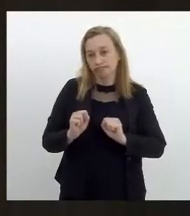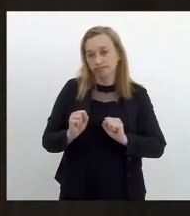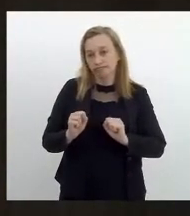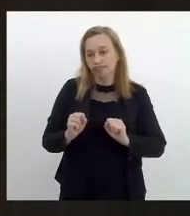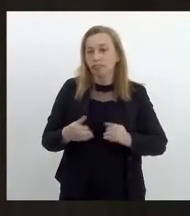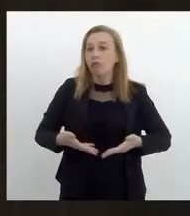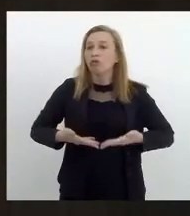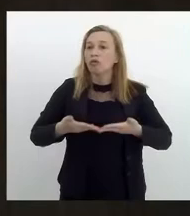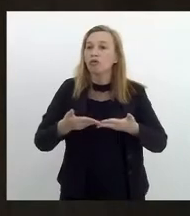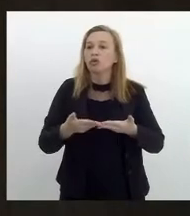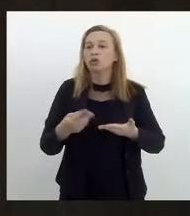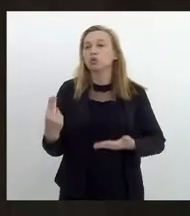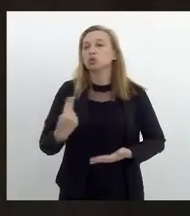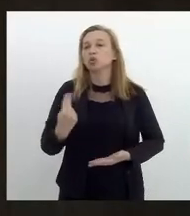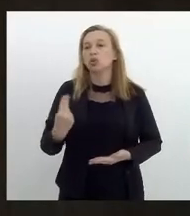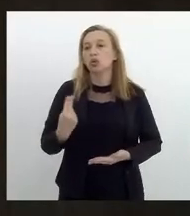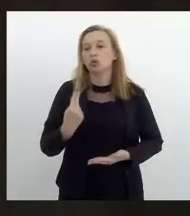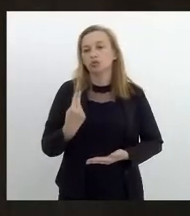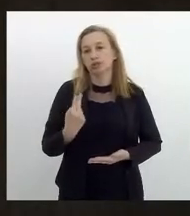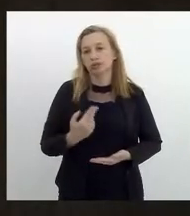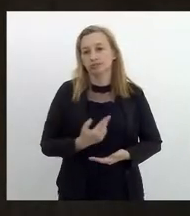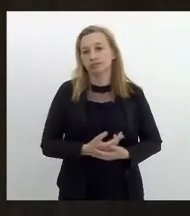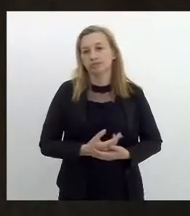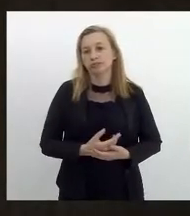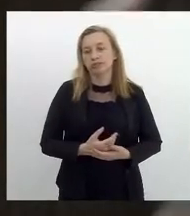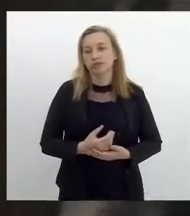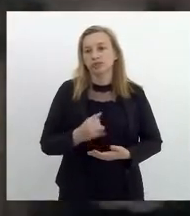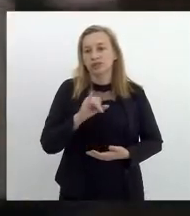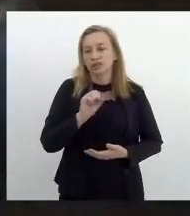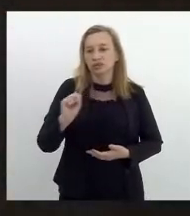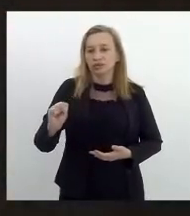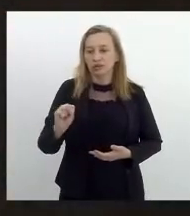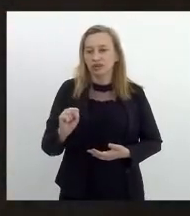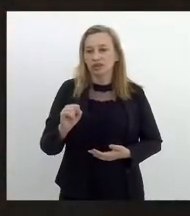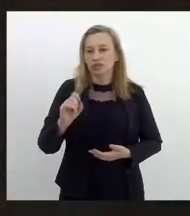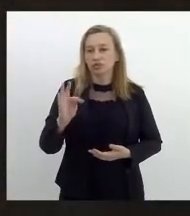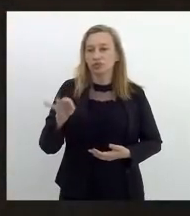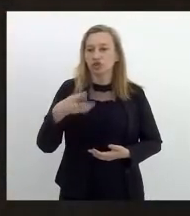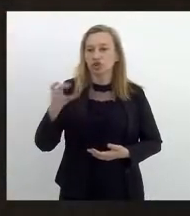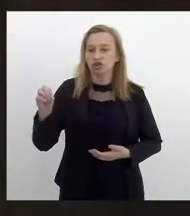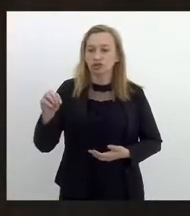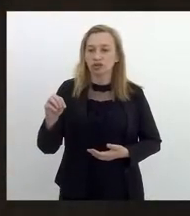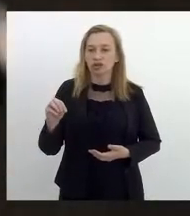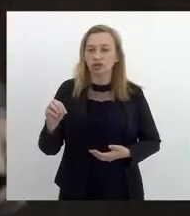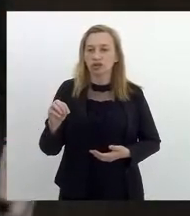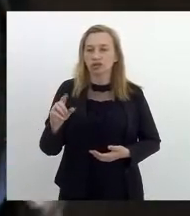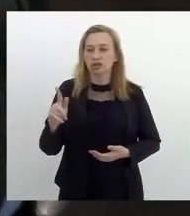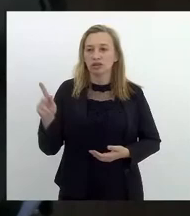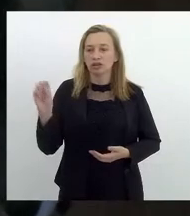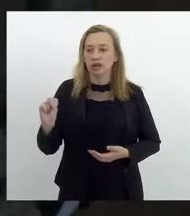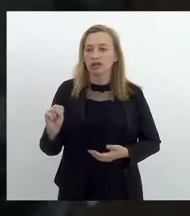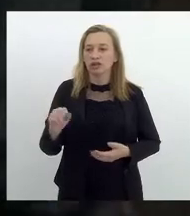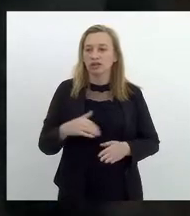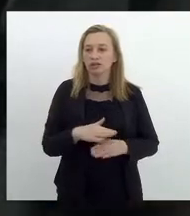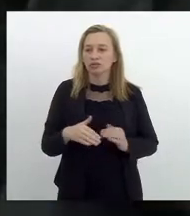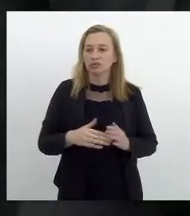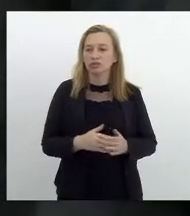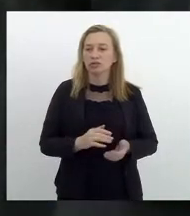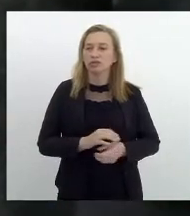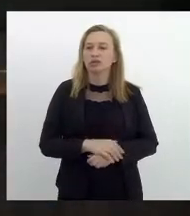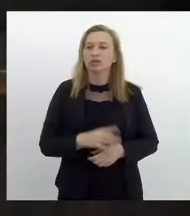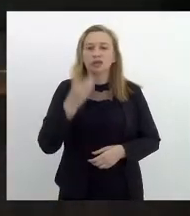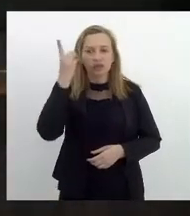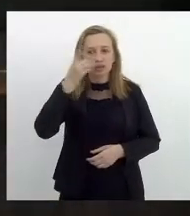oferecer coautoria na isenção de ICMS do botijão de gás. Consultar